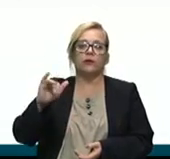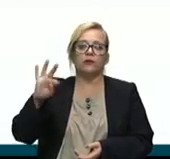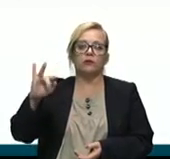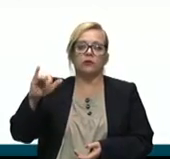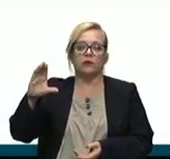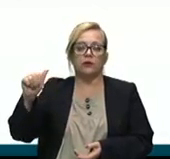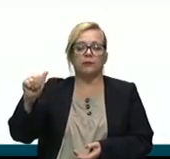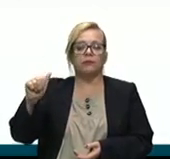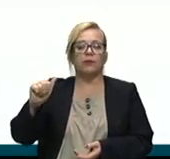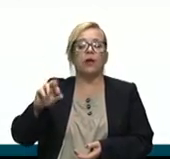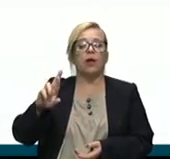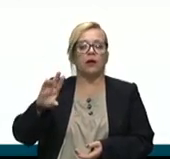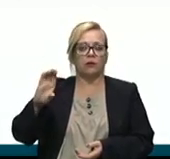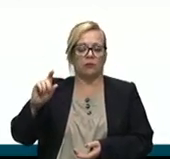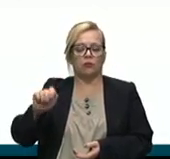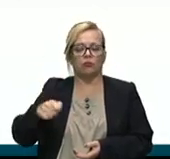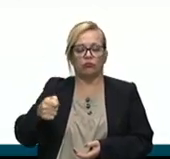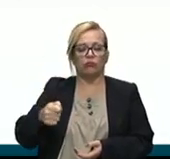a T